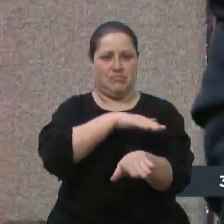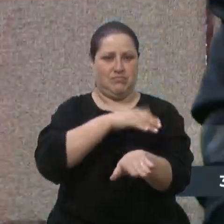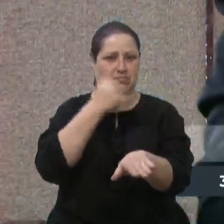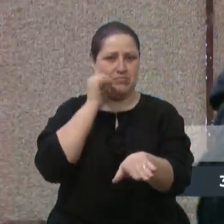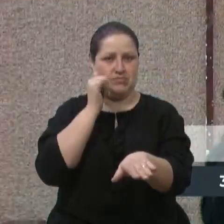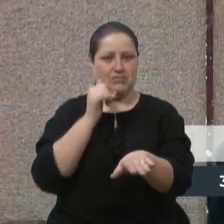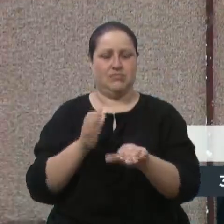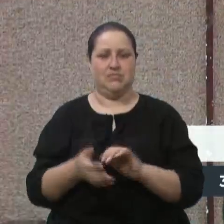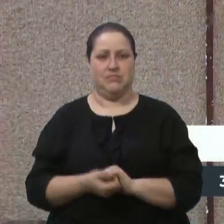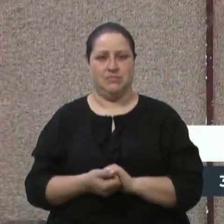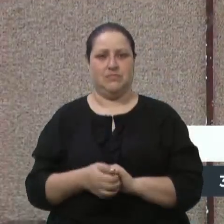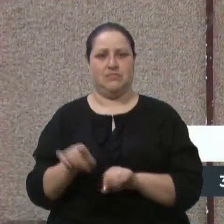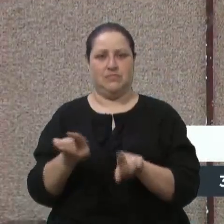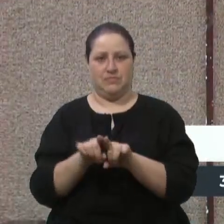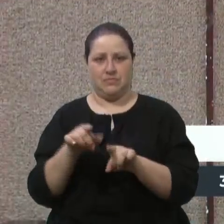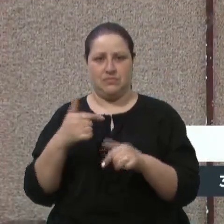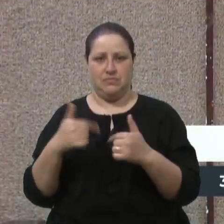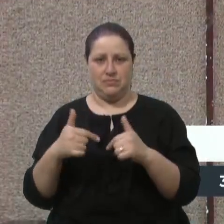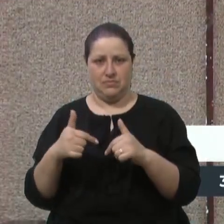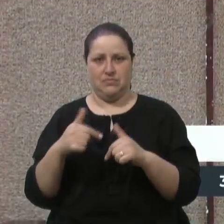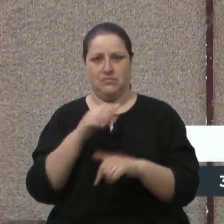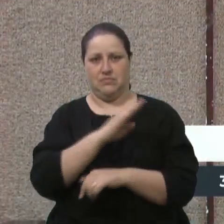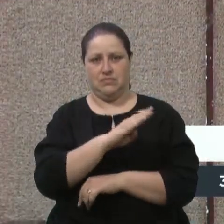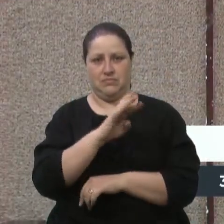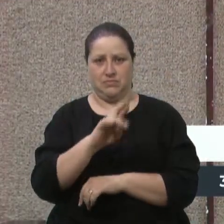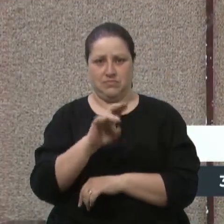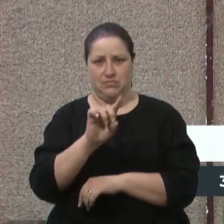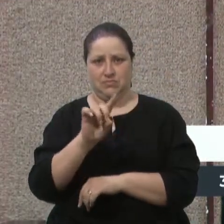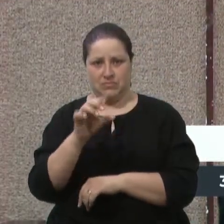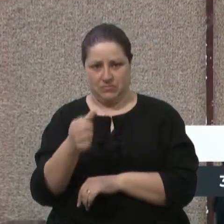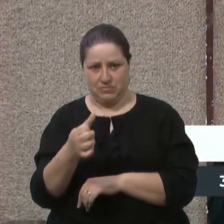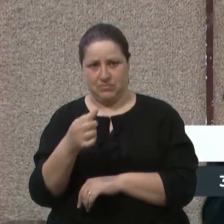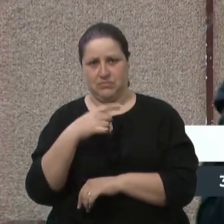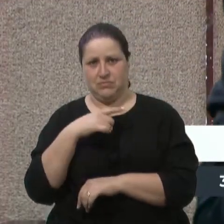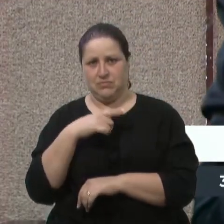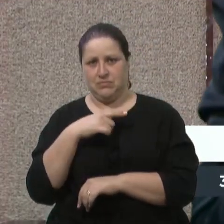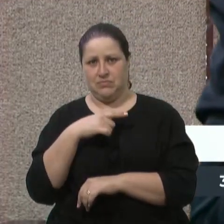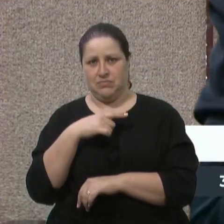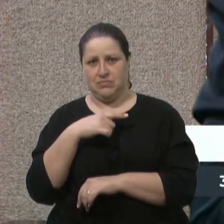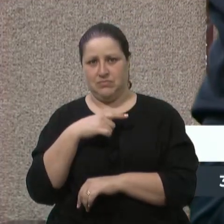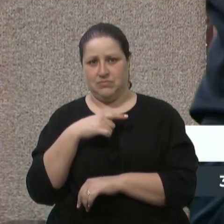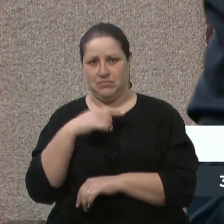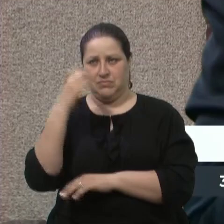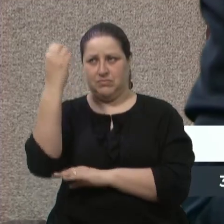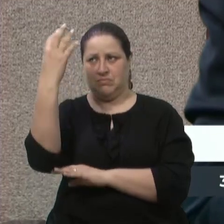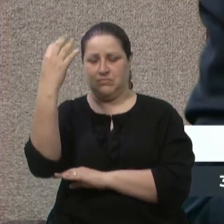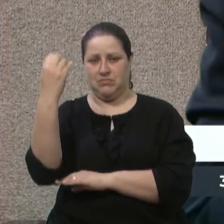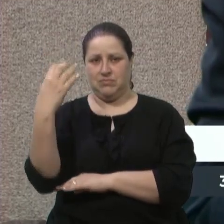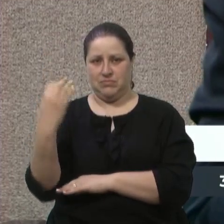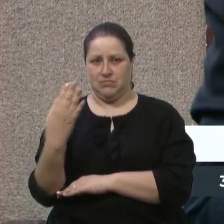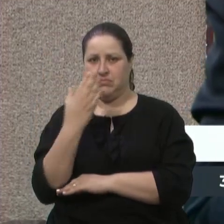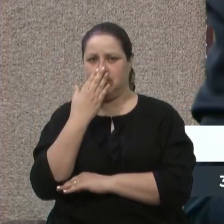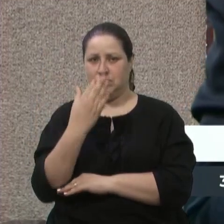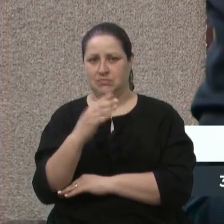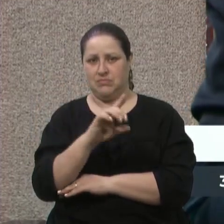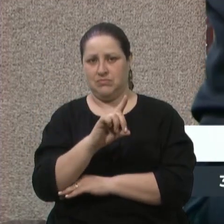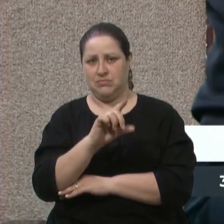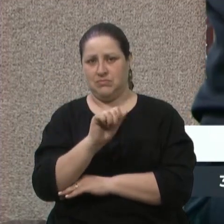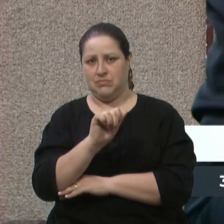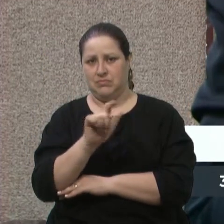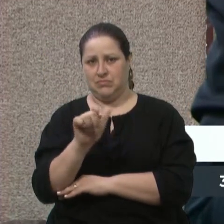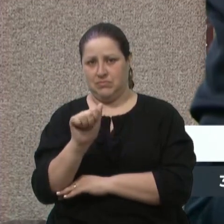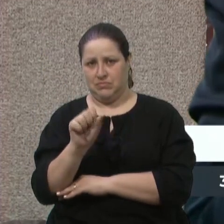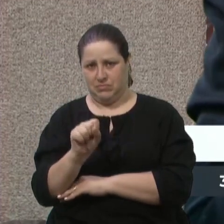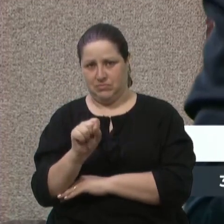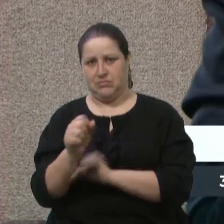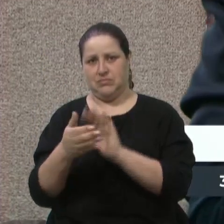fazer ali na BR-116, aquela sinaleira do Dallas, em frente do Dallas, também conseguimos, através da frente parlamentar, eliminar